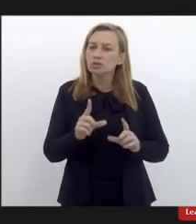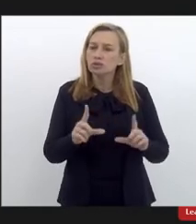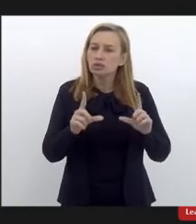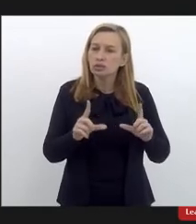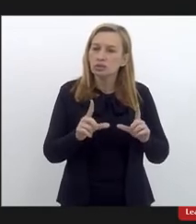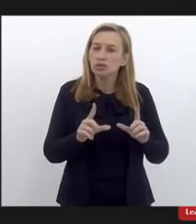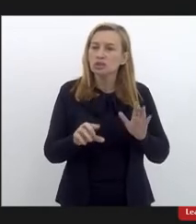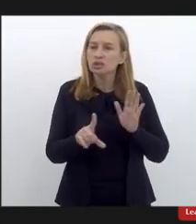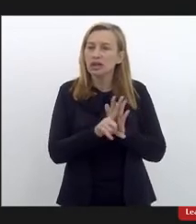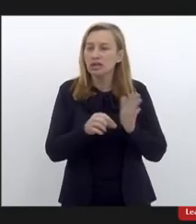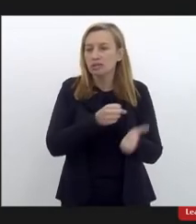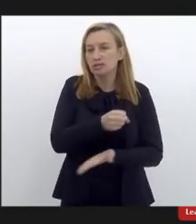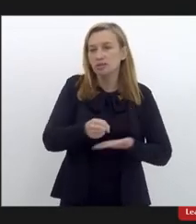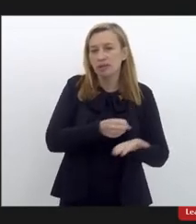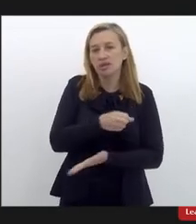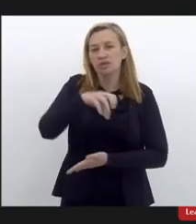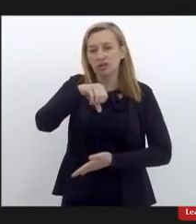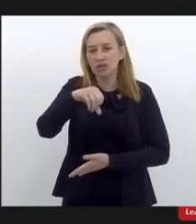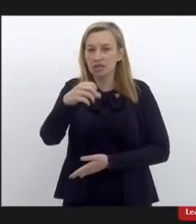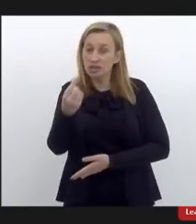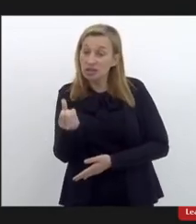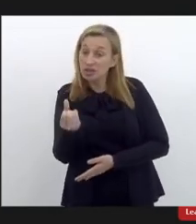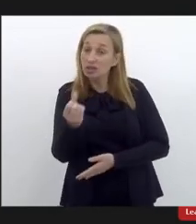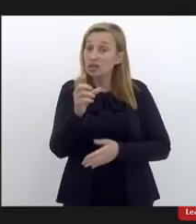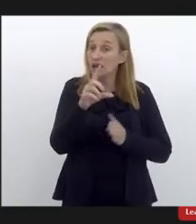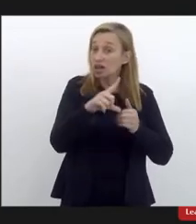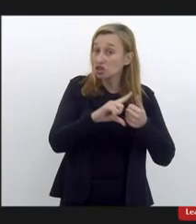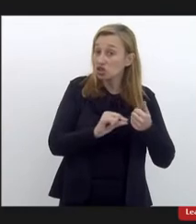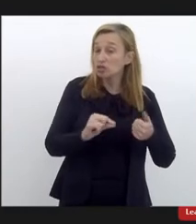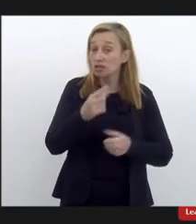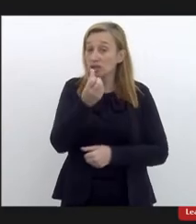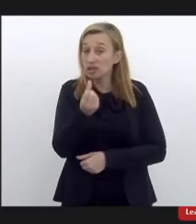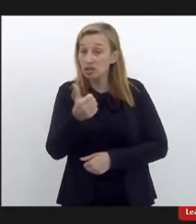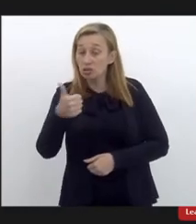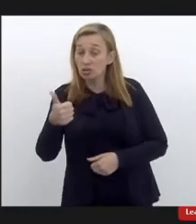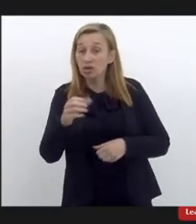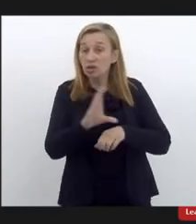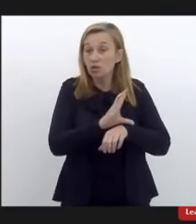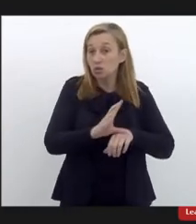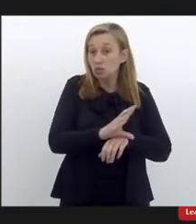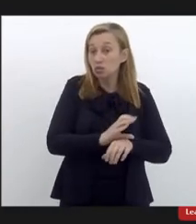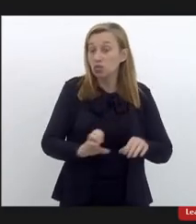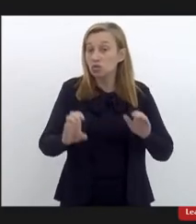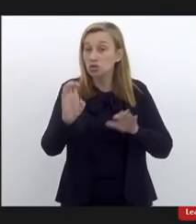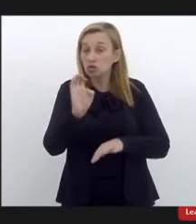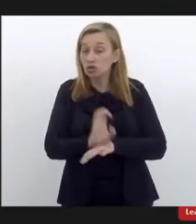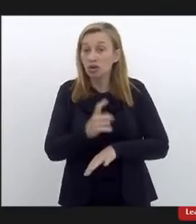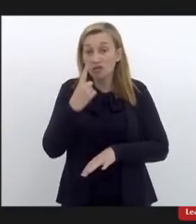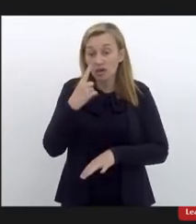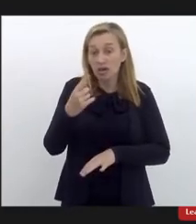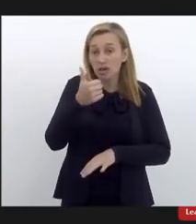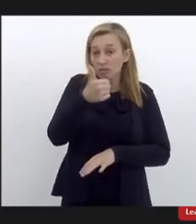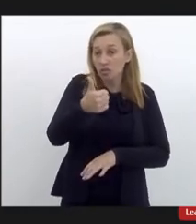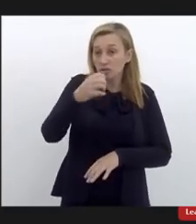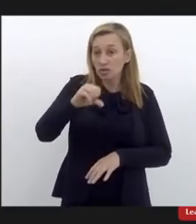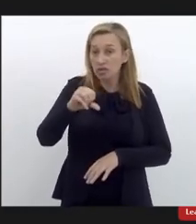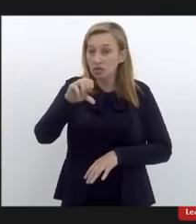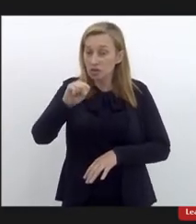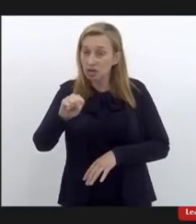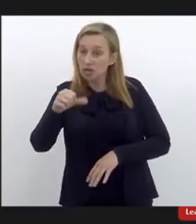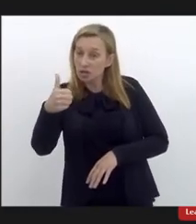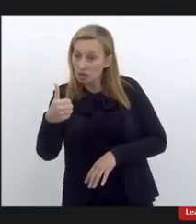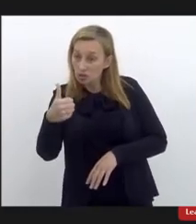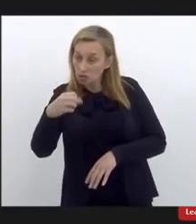de Diretrizes e Bases de 96, no artigo 61, apesar da Constituição Estadual prever isso desde 1989,